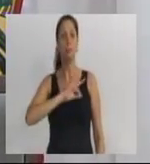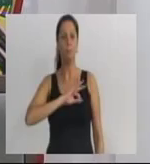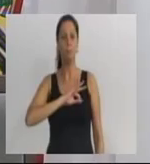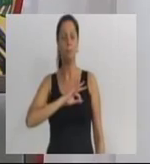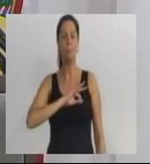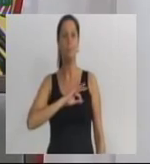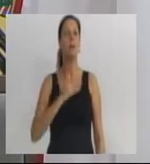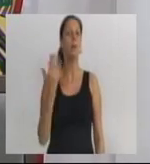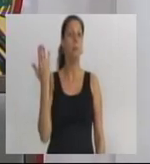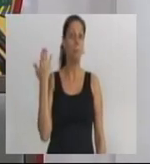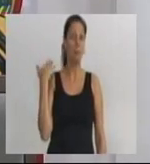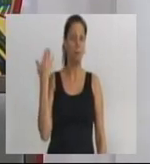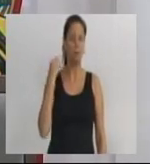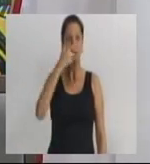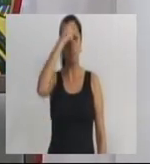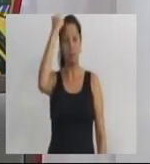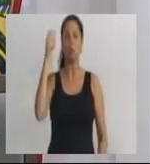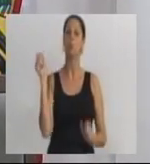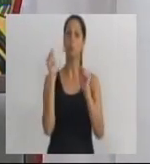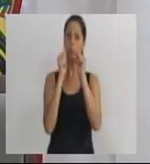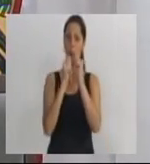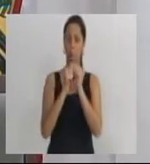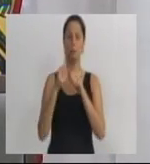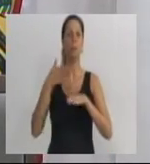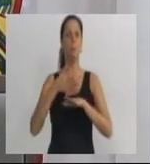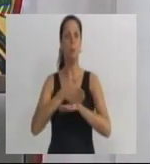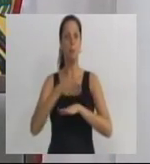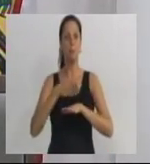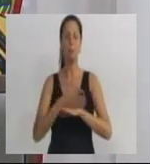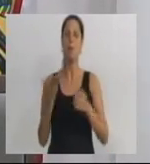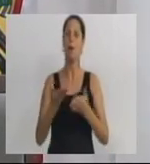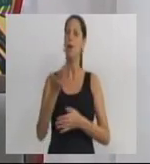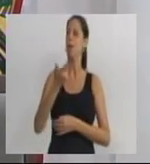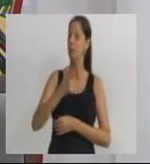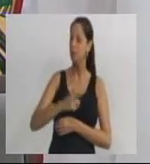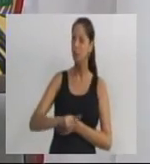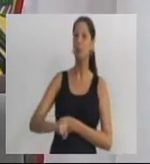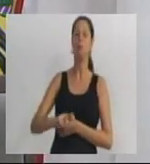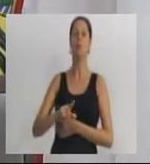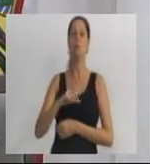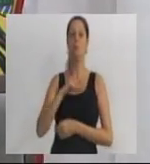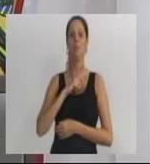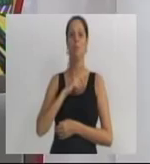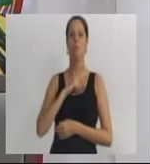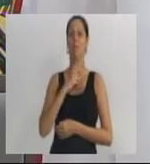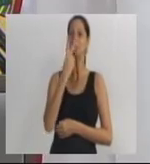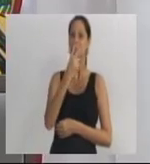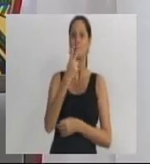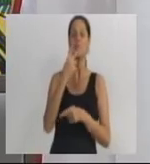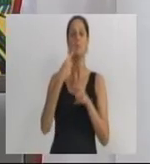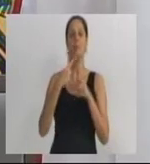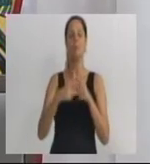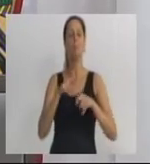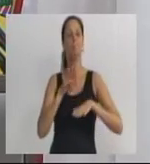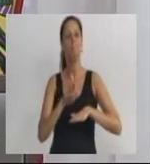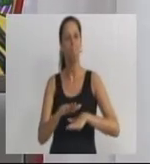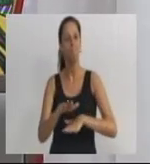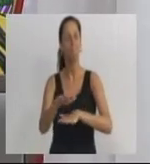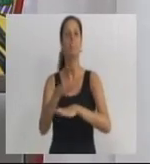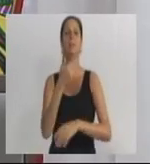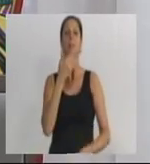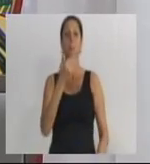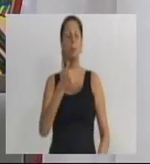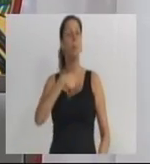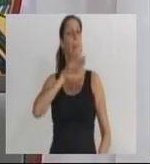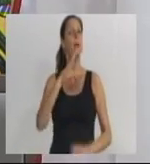na primeira que nós fizemos lá na Werner Duve, vamos estar fazendo a segunda, Adriano. Vamos estar fazendo a segunda manifestação lá e